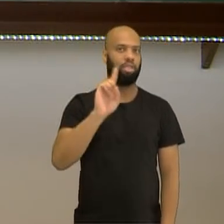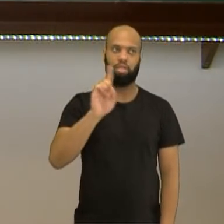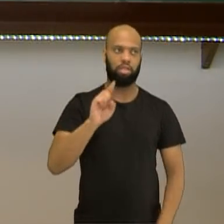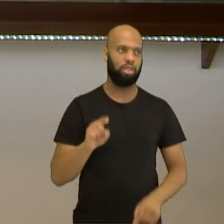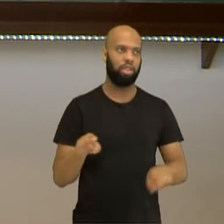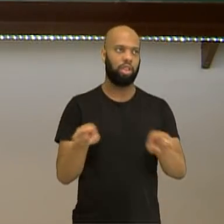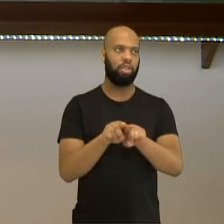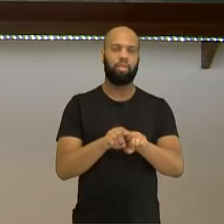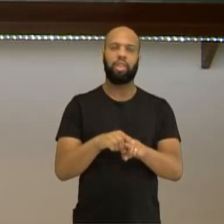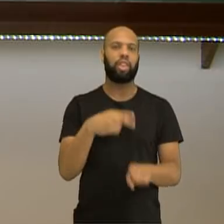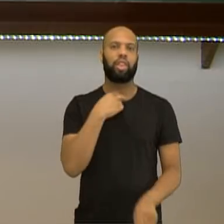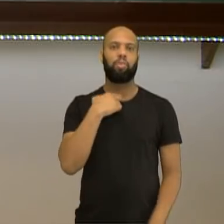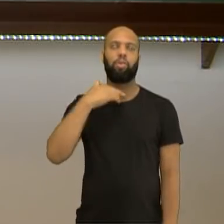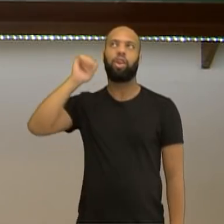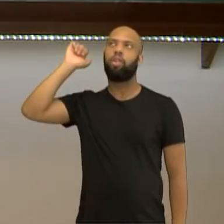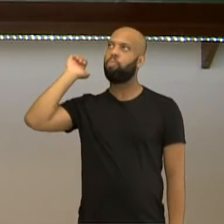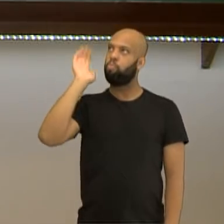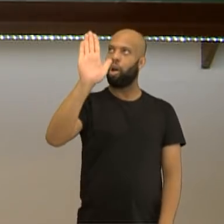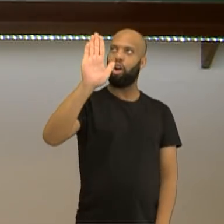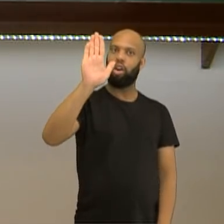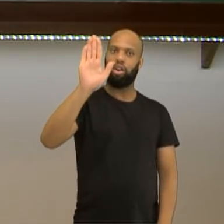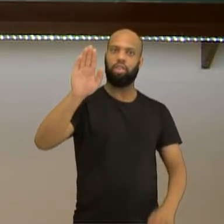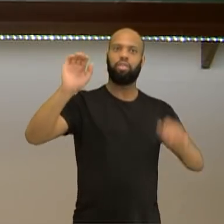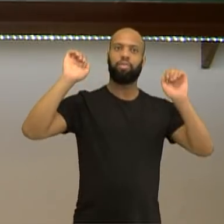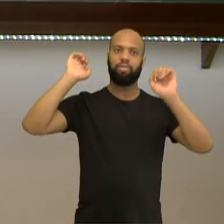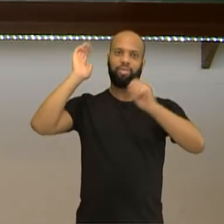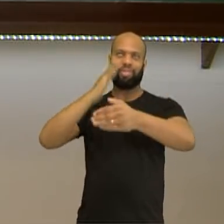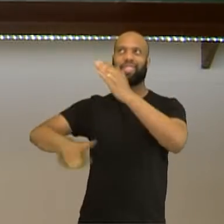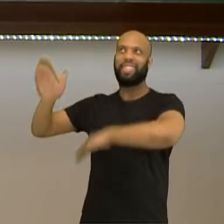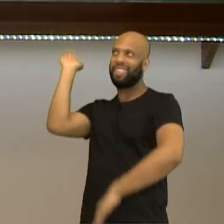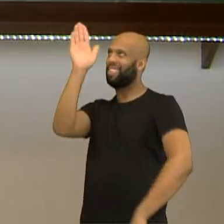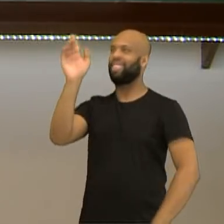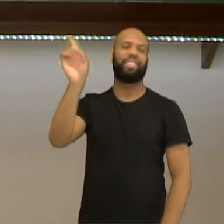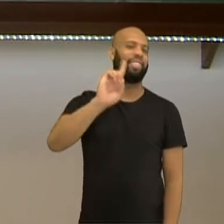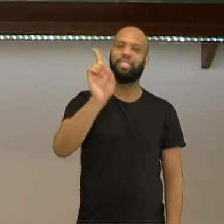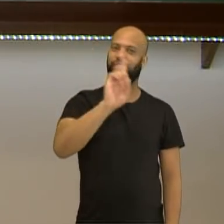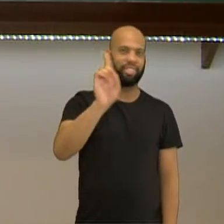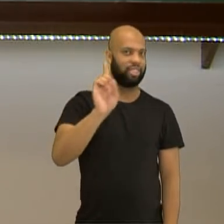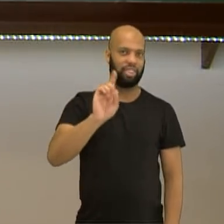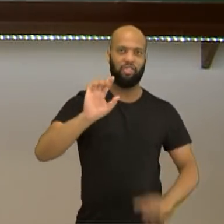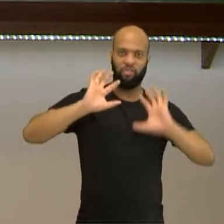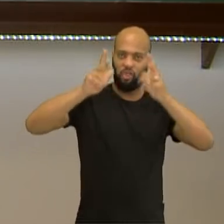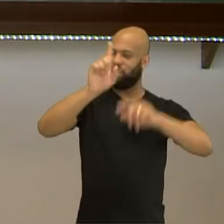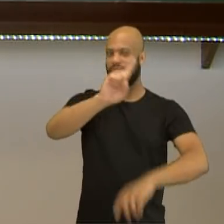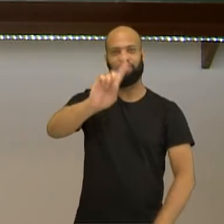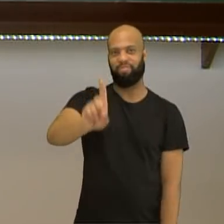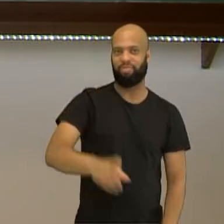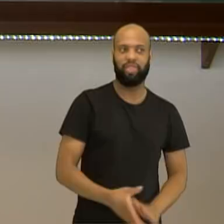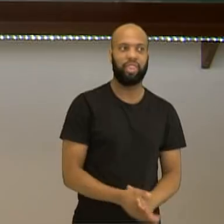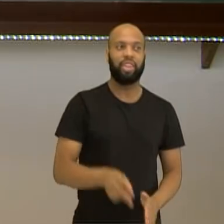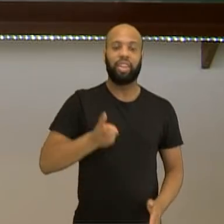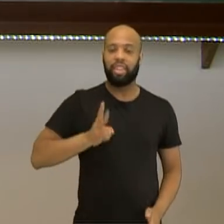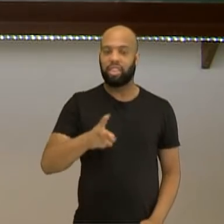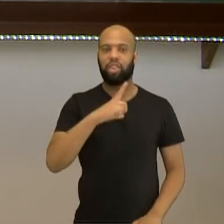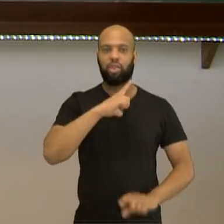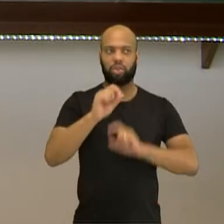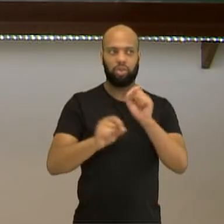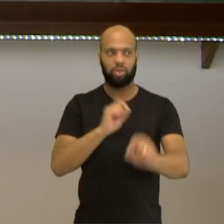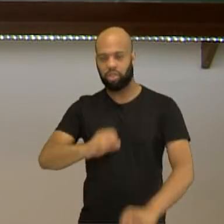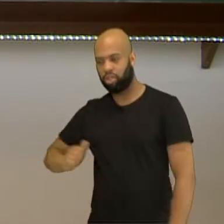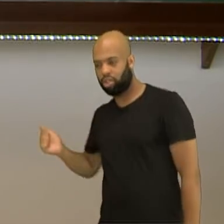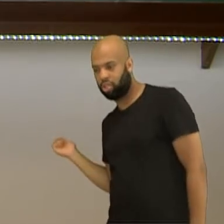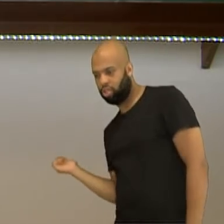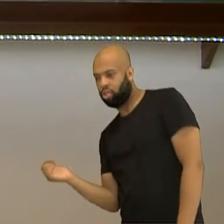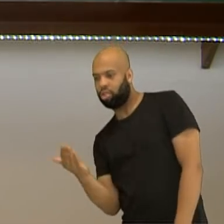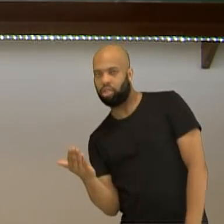pode tapear a bola também, igual a gente faz às vezes na de vôlei, assim, né? Joga lá e... Não, sempre tem que, né, ser